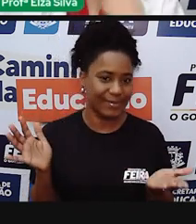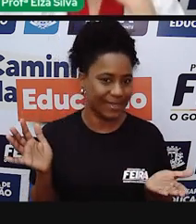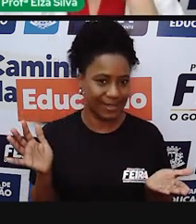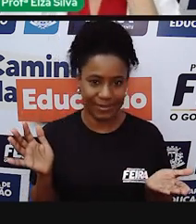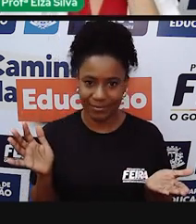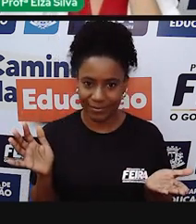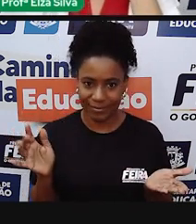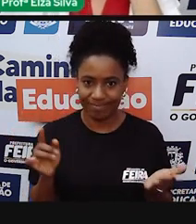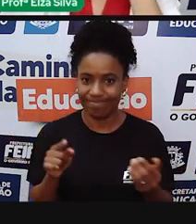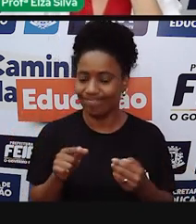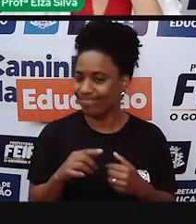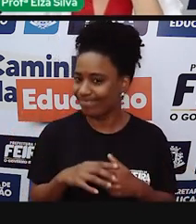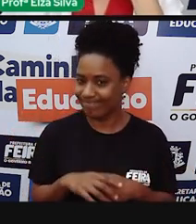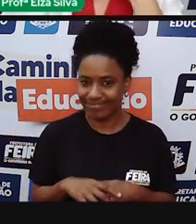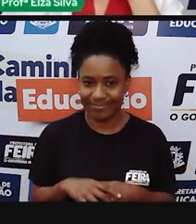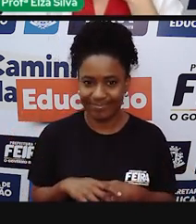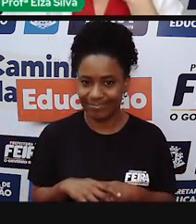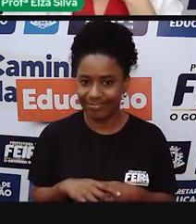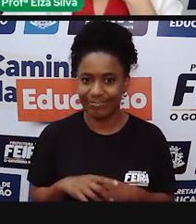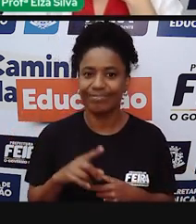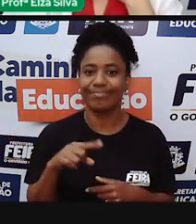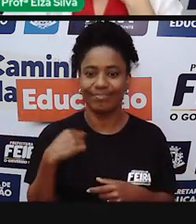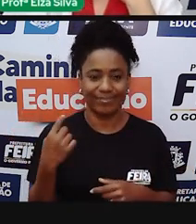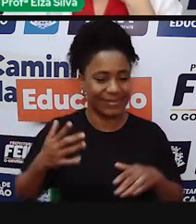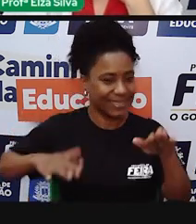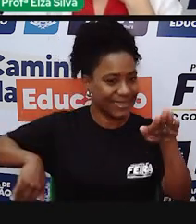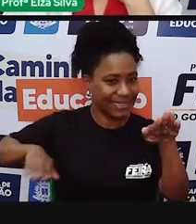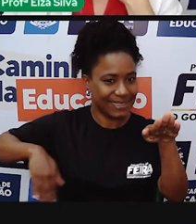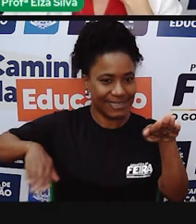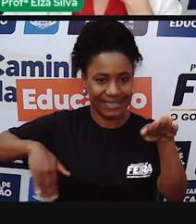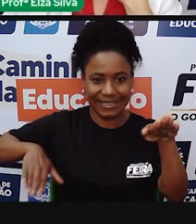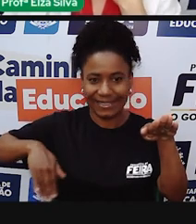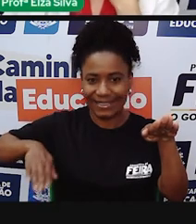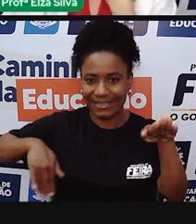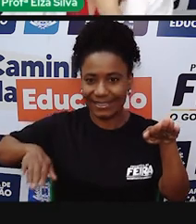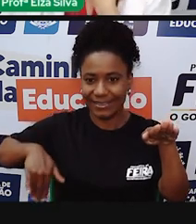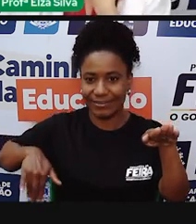We go swim. Nós vamos nadar.